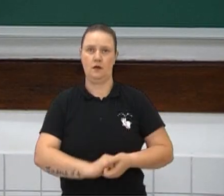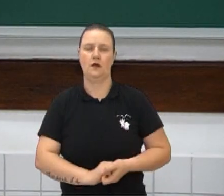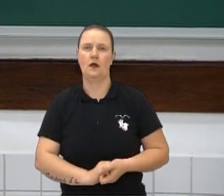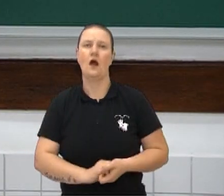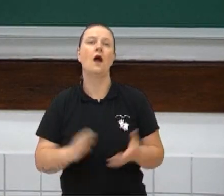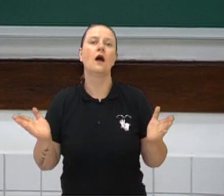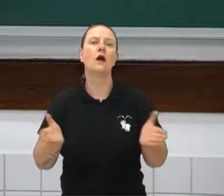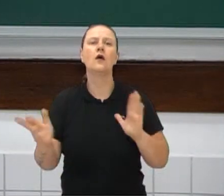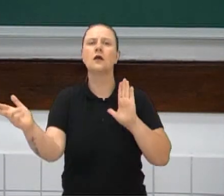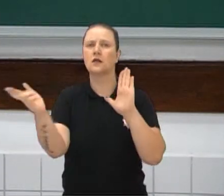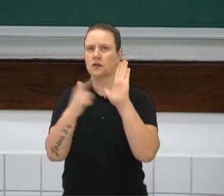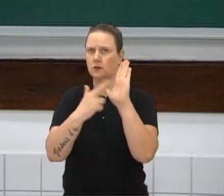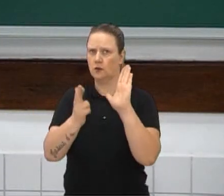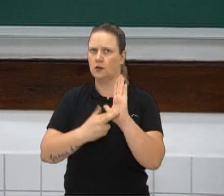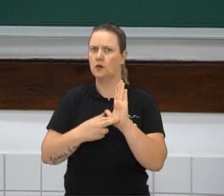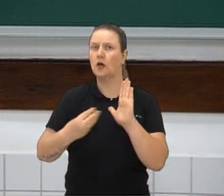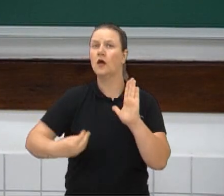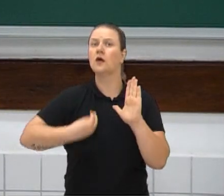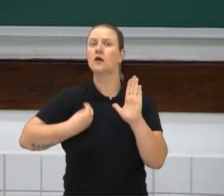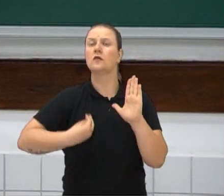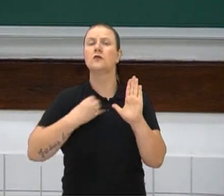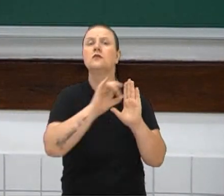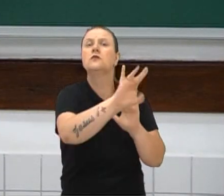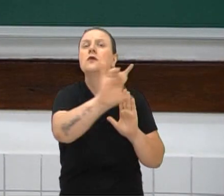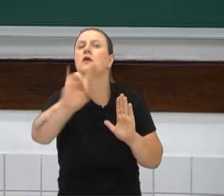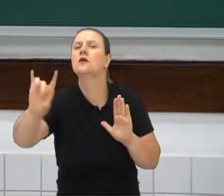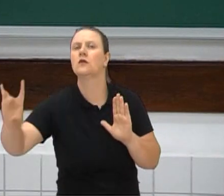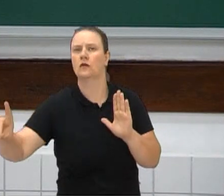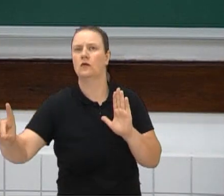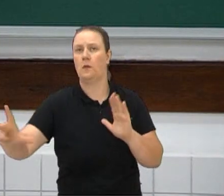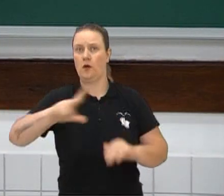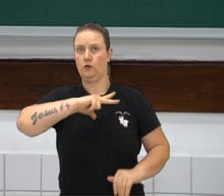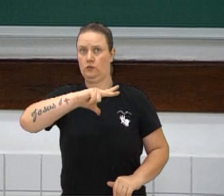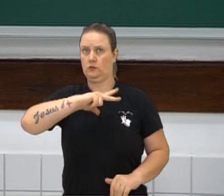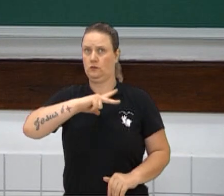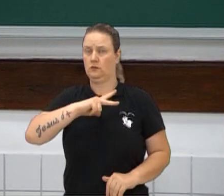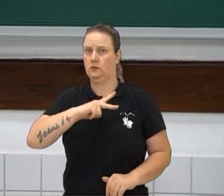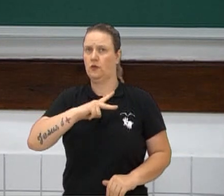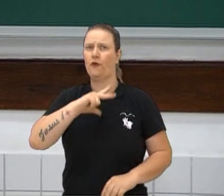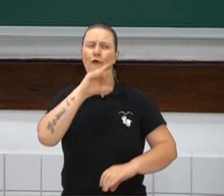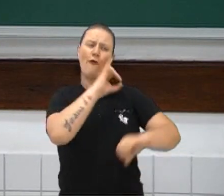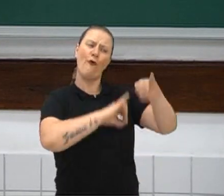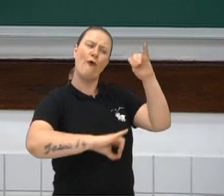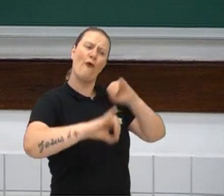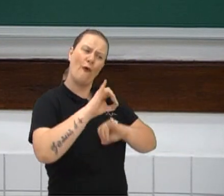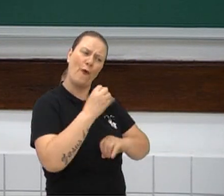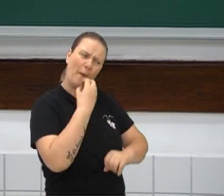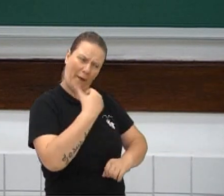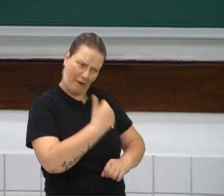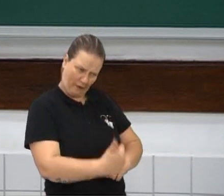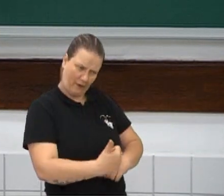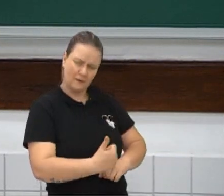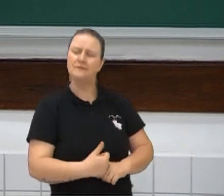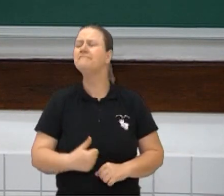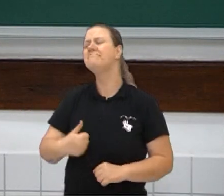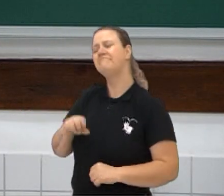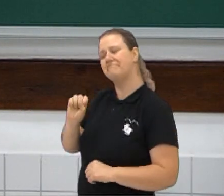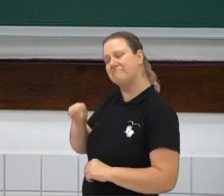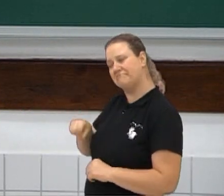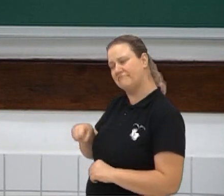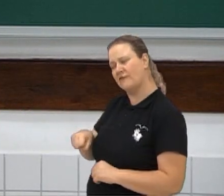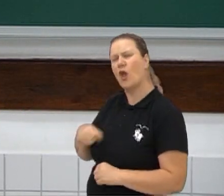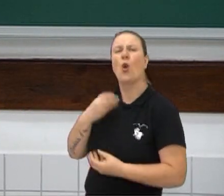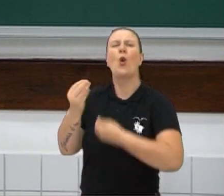quero que vocês respondam essas perguntas sobre a vida de vocês. Então, lá, olha, como estás? La B, como